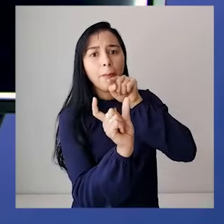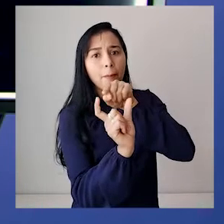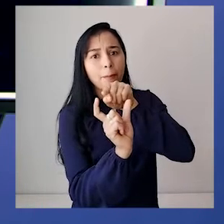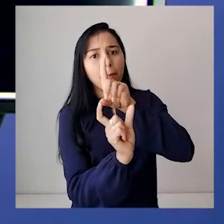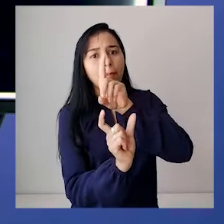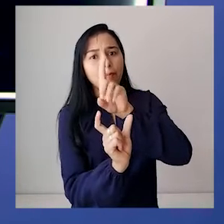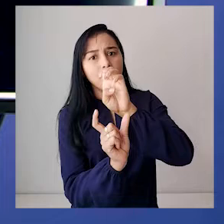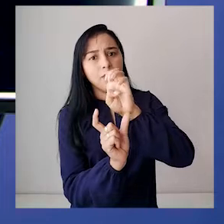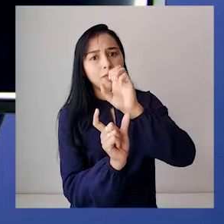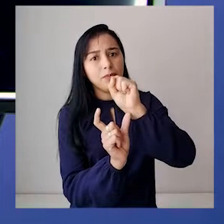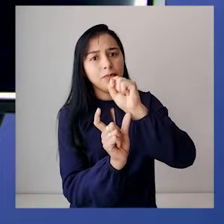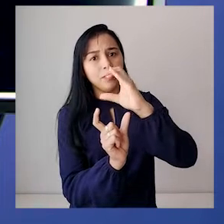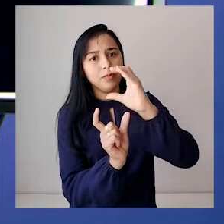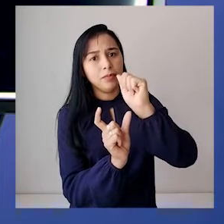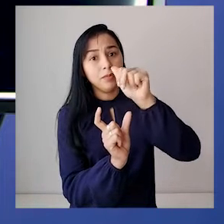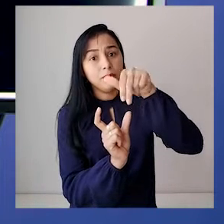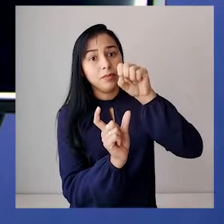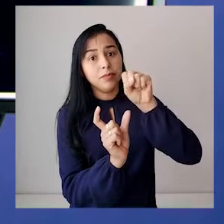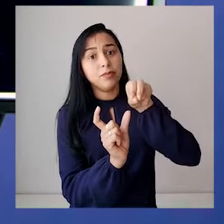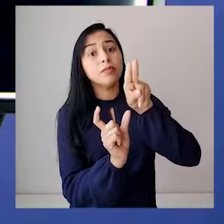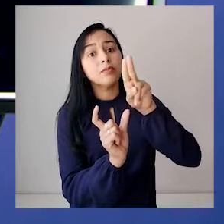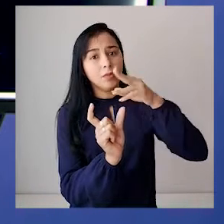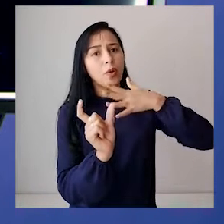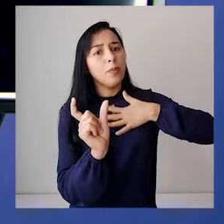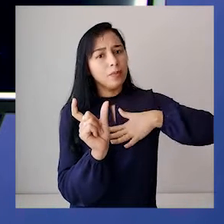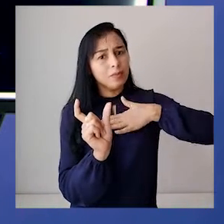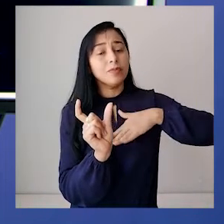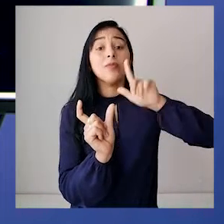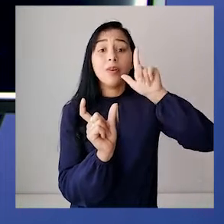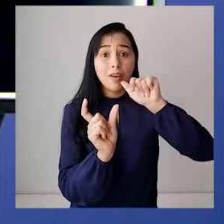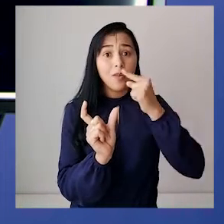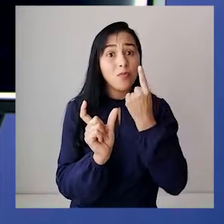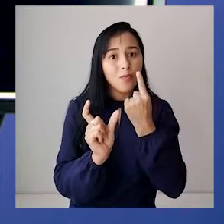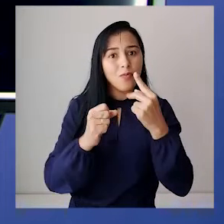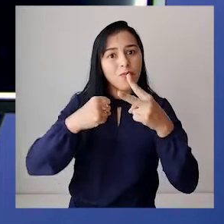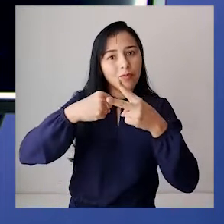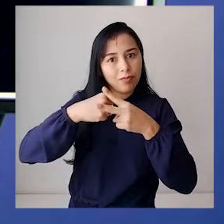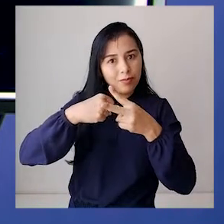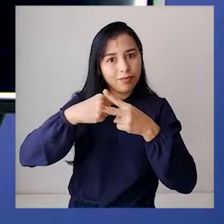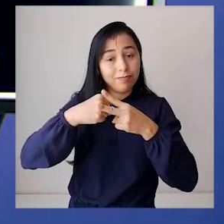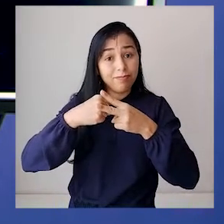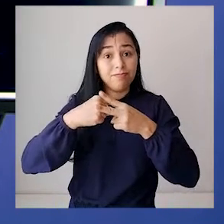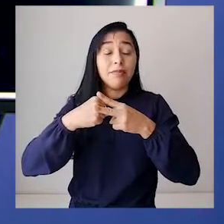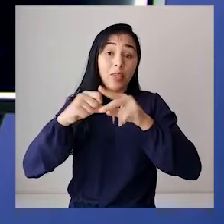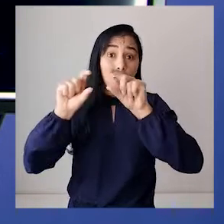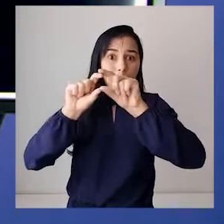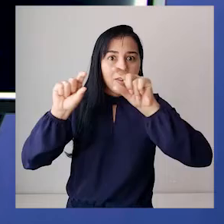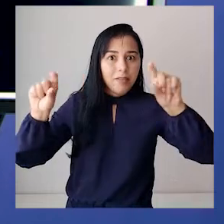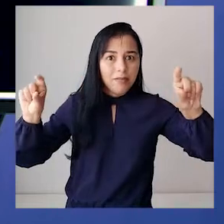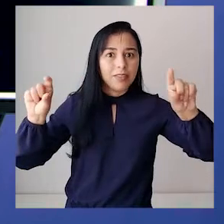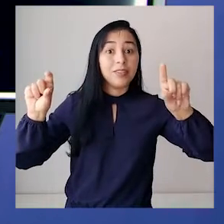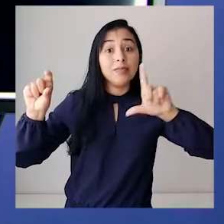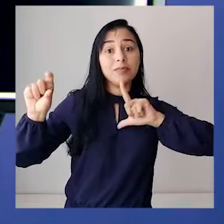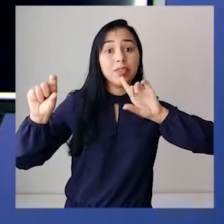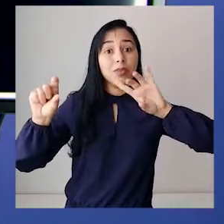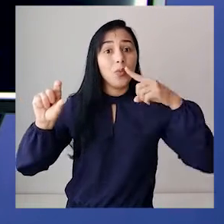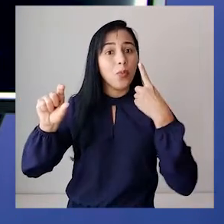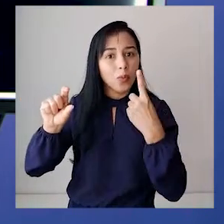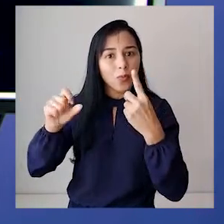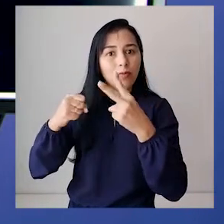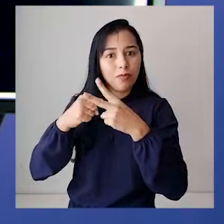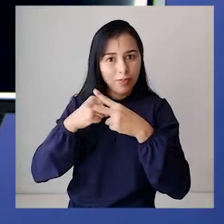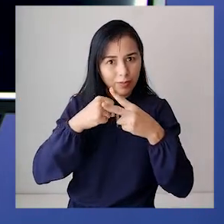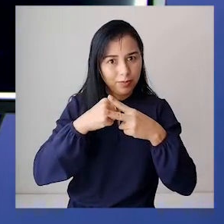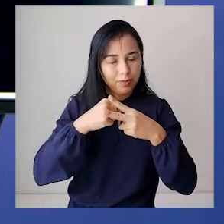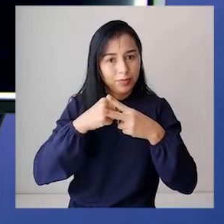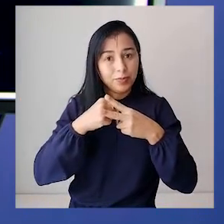porque dentro dessa oração nós possuímos apenas um verbo e nós sabemos que a quantidade de verbos é